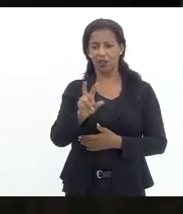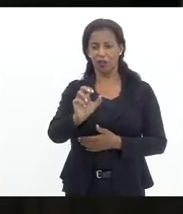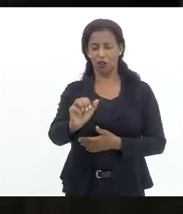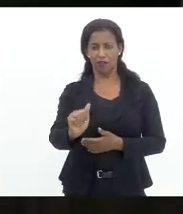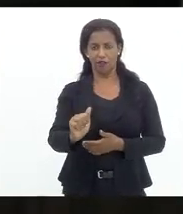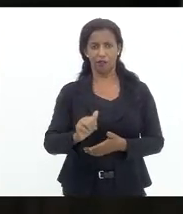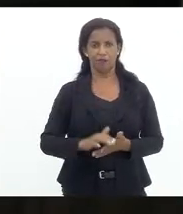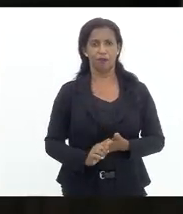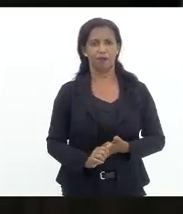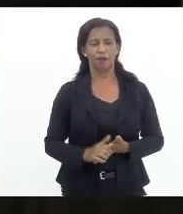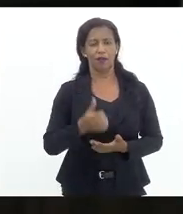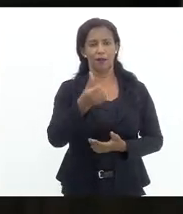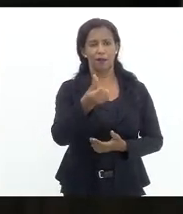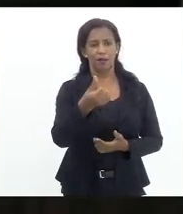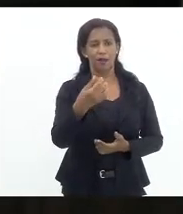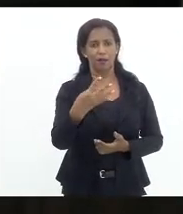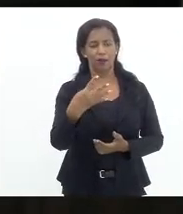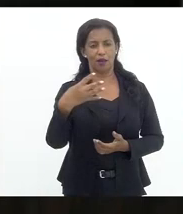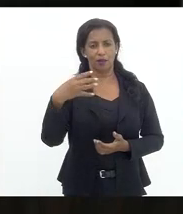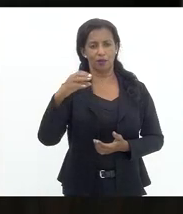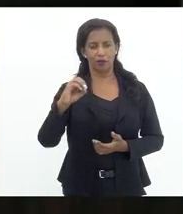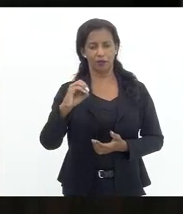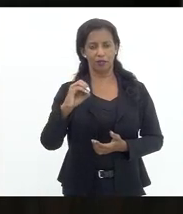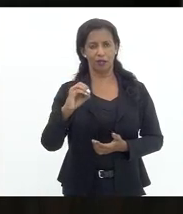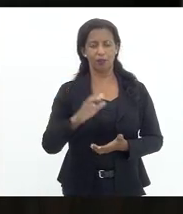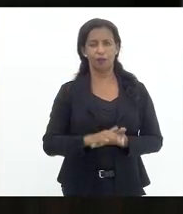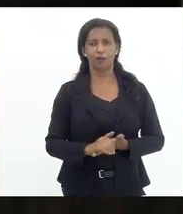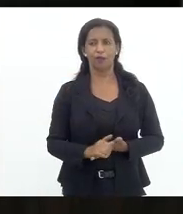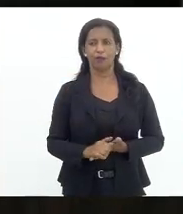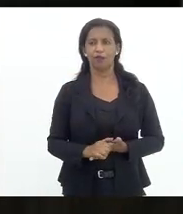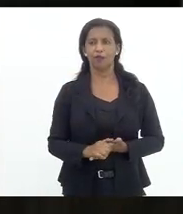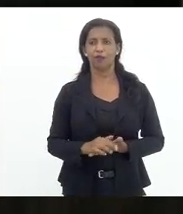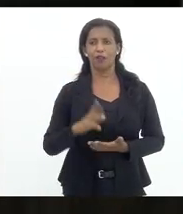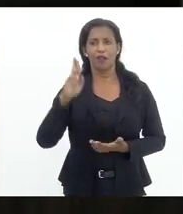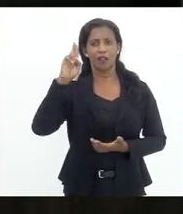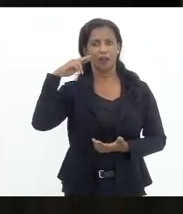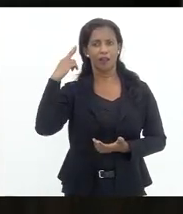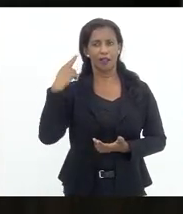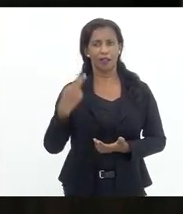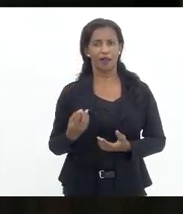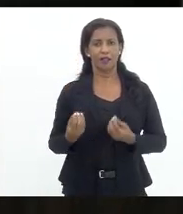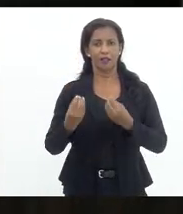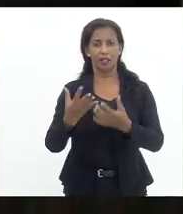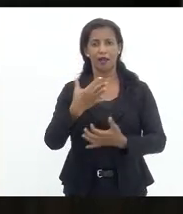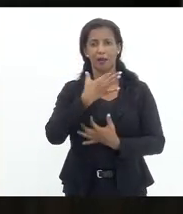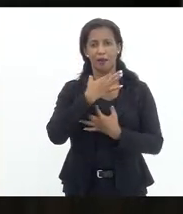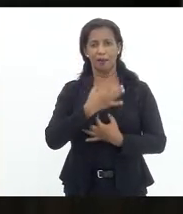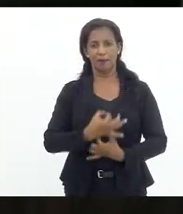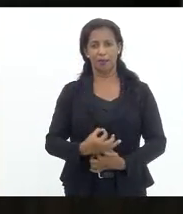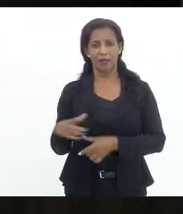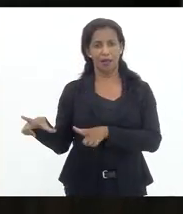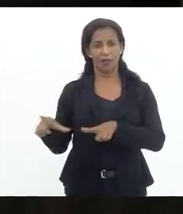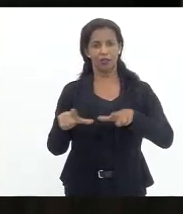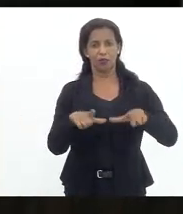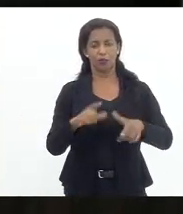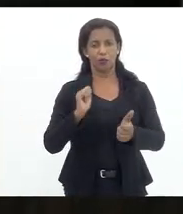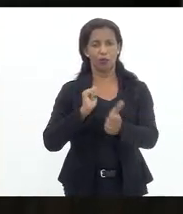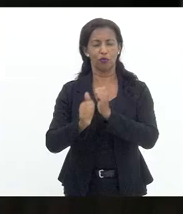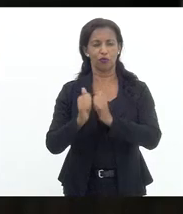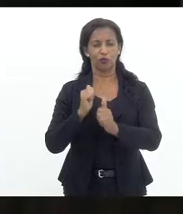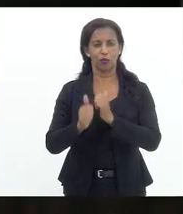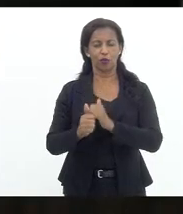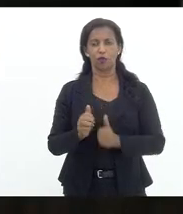projeto de resolução 640 de 2021, de autoria da deputada Renata Souza, concede medalha Tiradentes, respectivo diploma ao jogador de